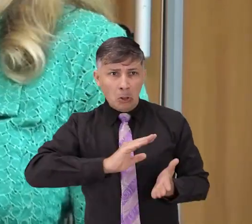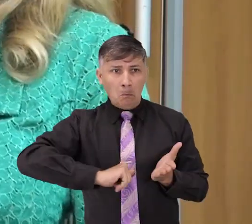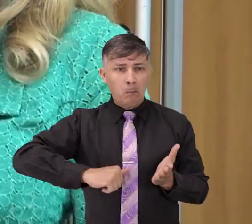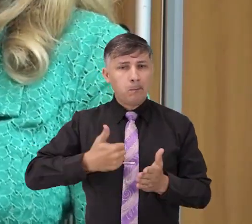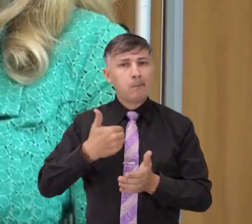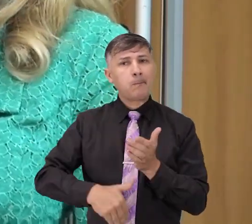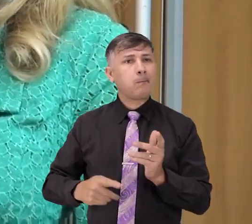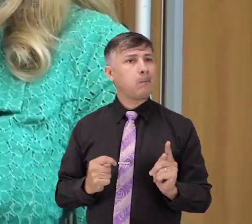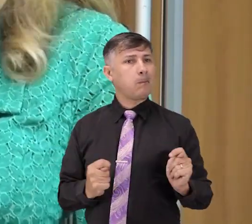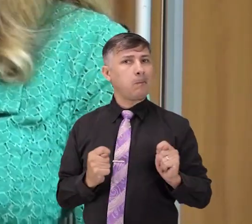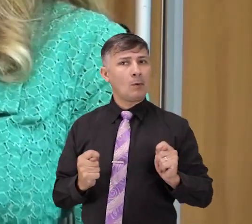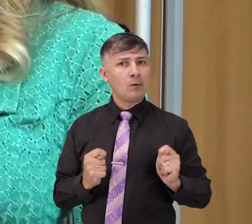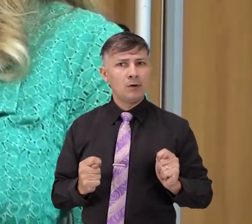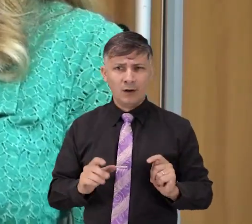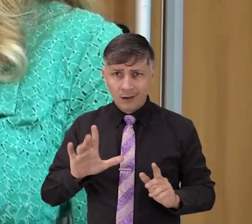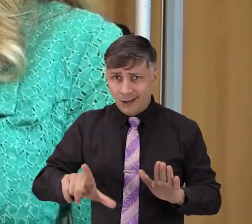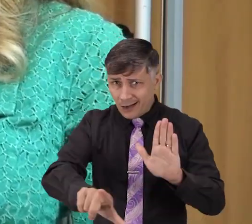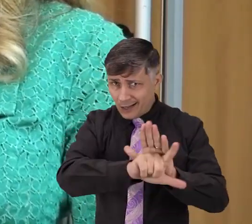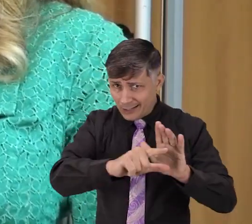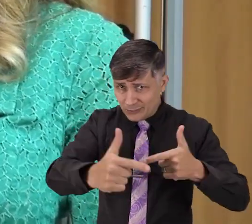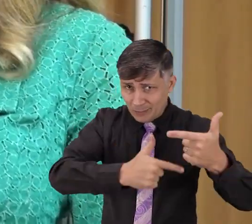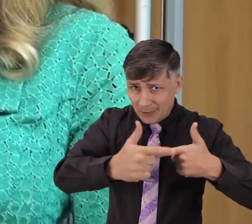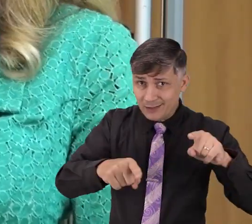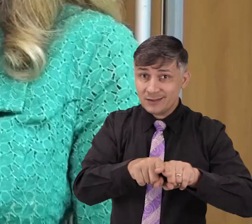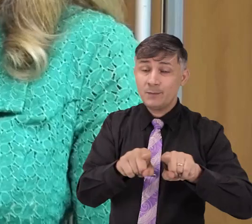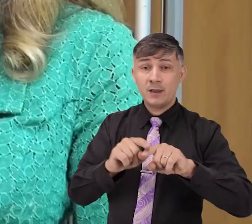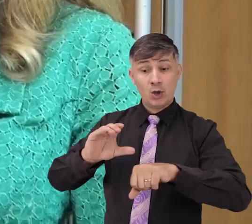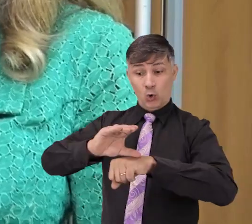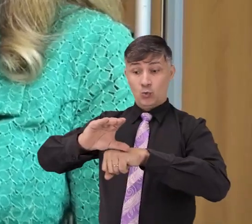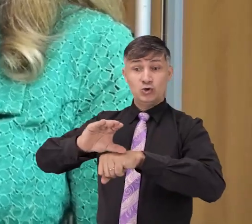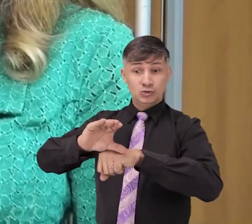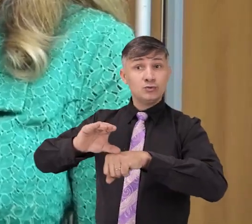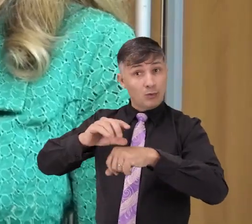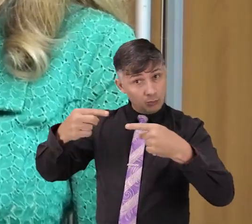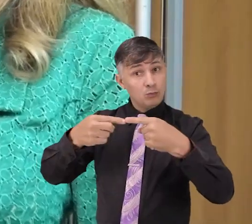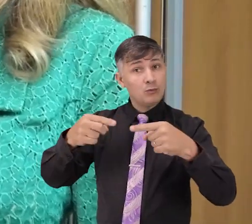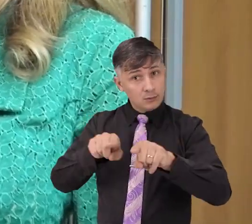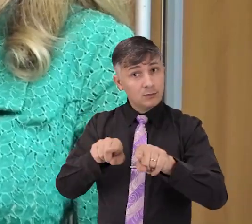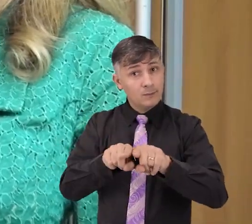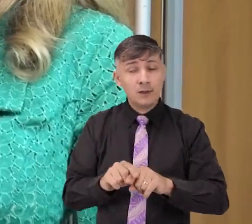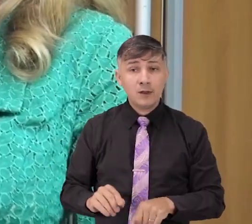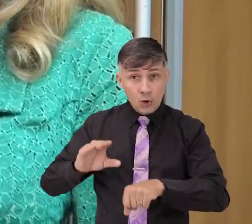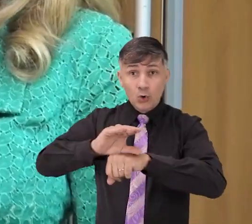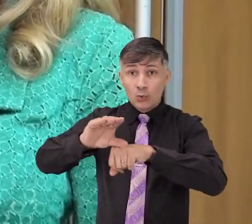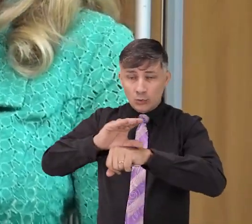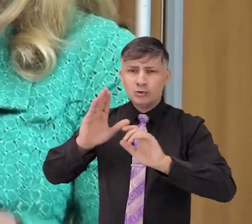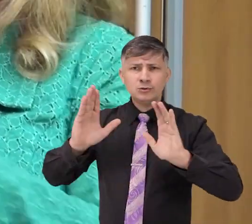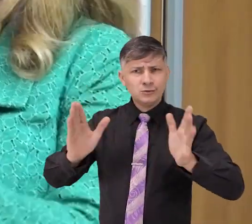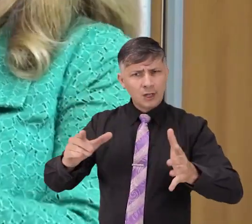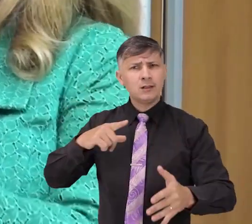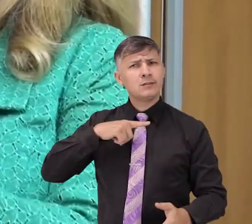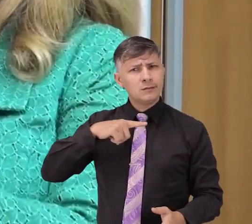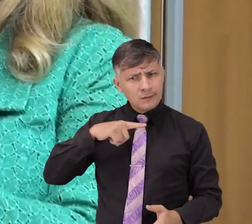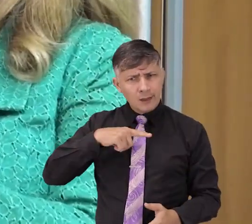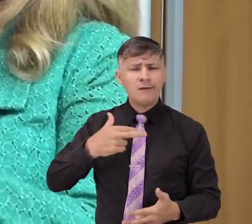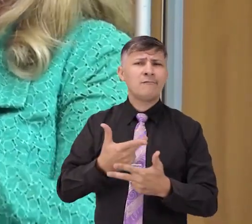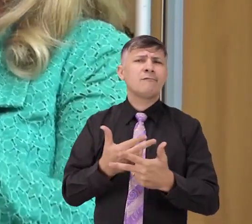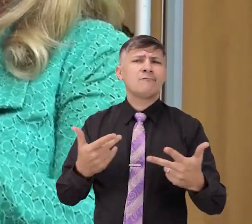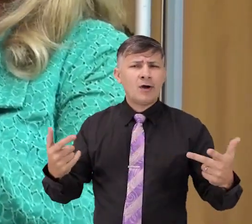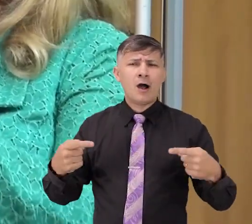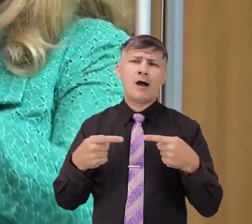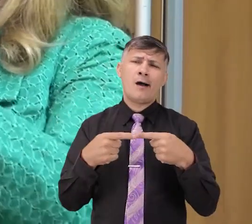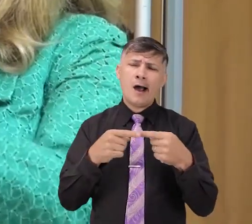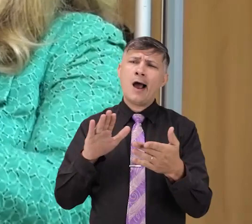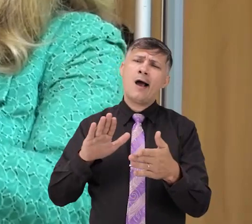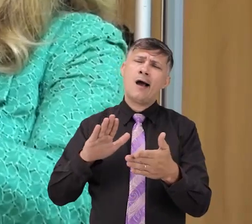estão assegurados, não só na legislação do trabalho, mas também na Constituição. Né? A Constituição trouxe, né,